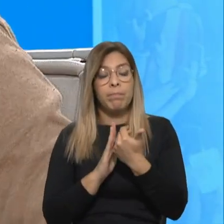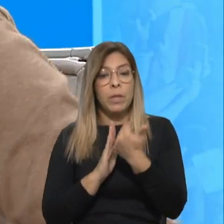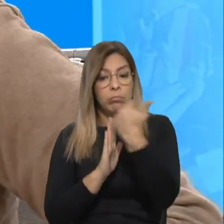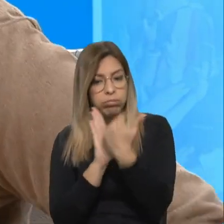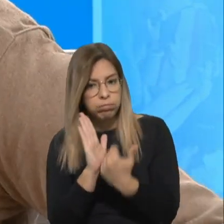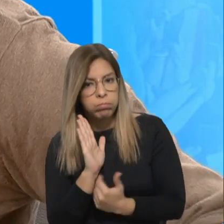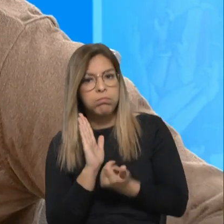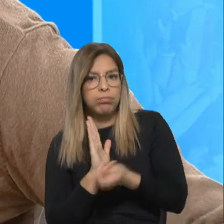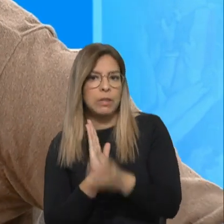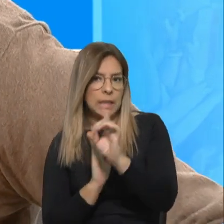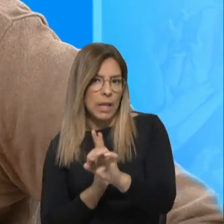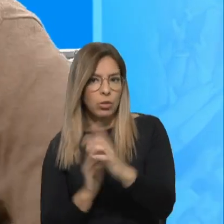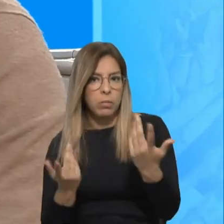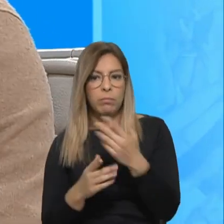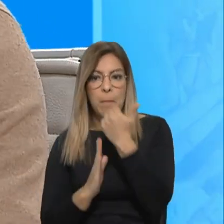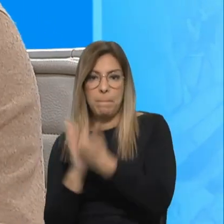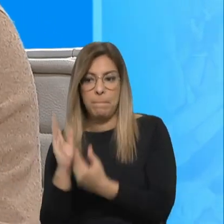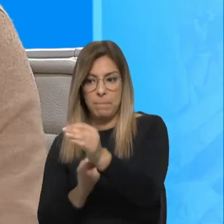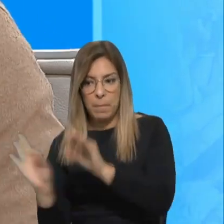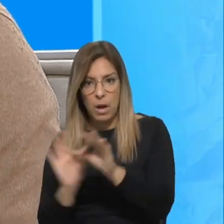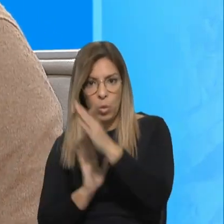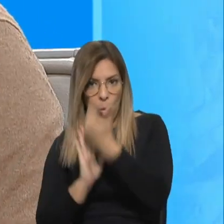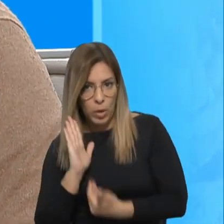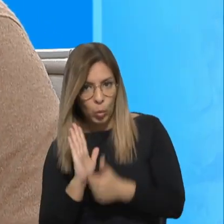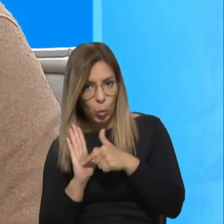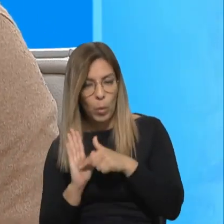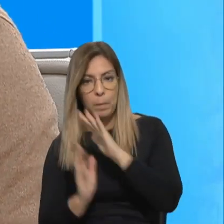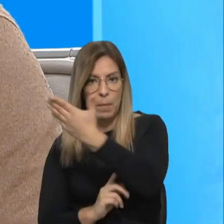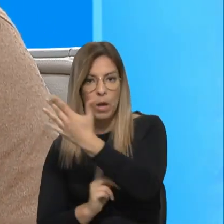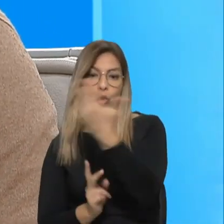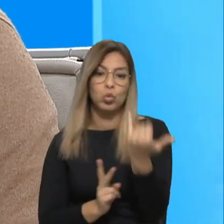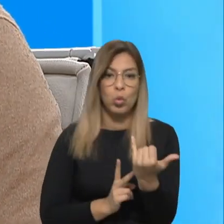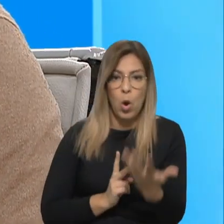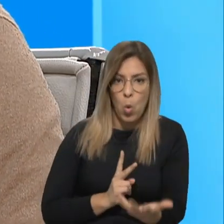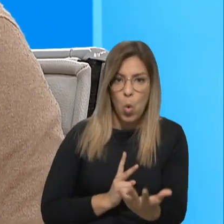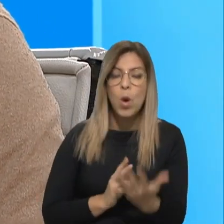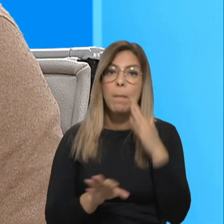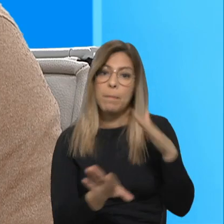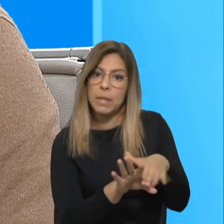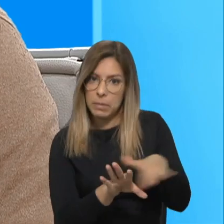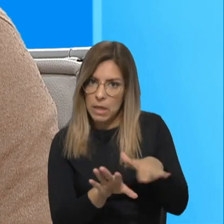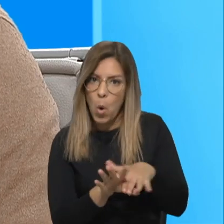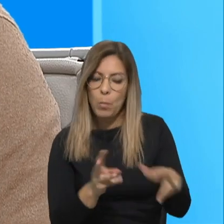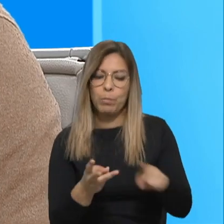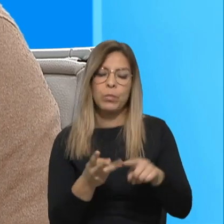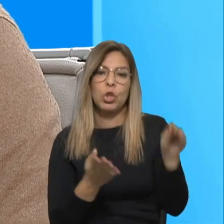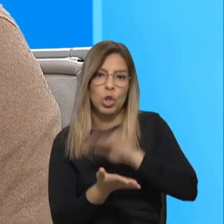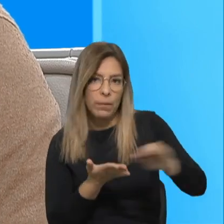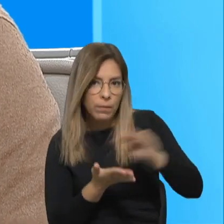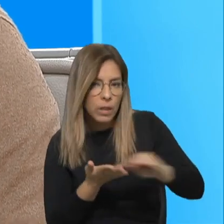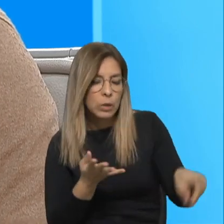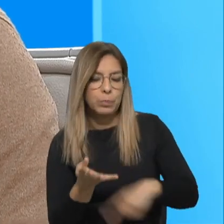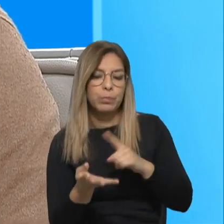segundo. O primeiro foi preparar o documento e depois temos a participar, escrever,